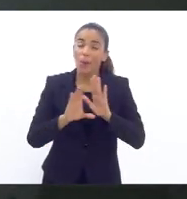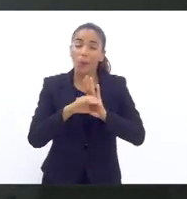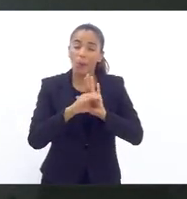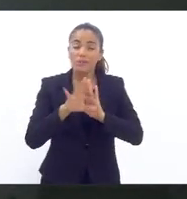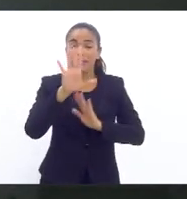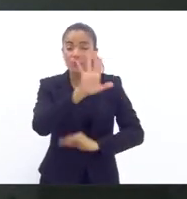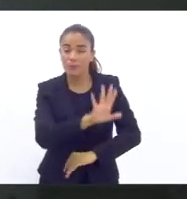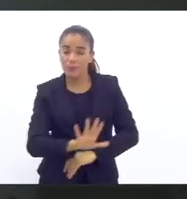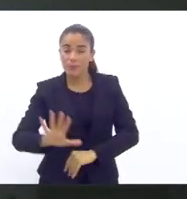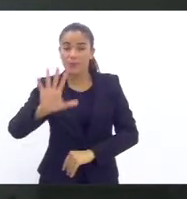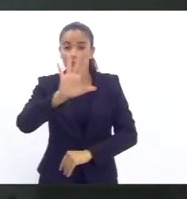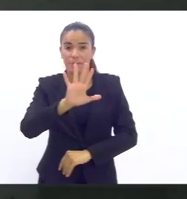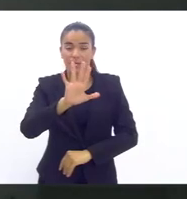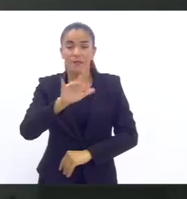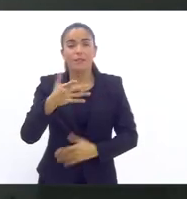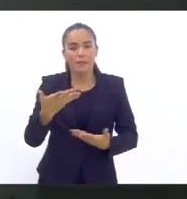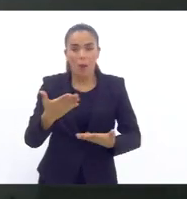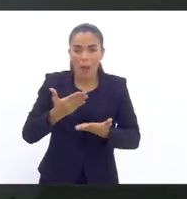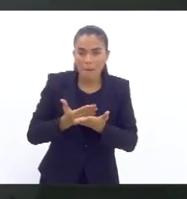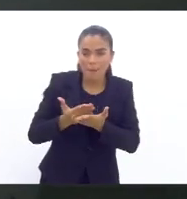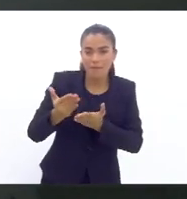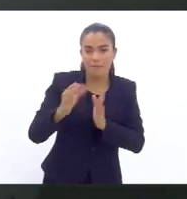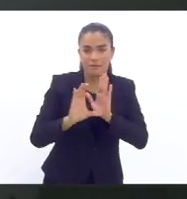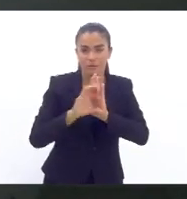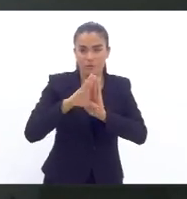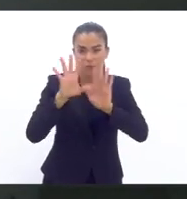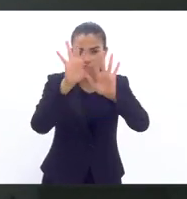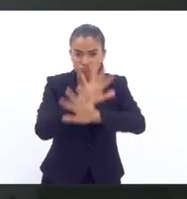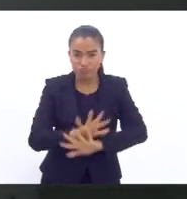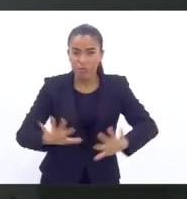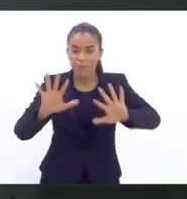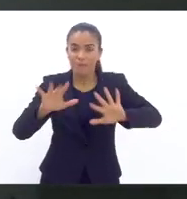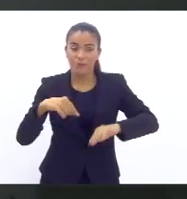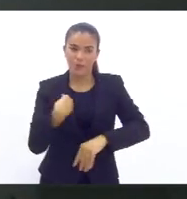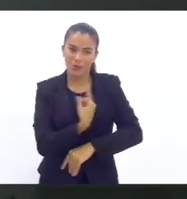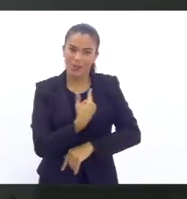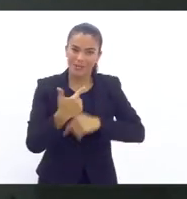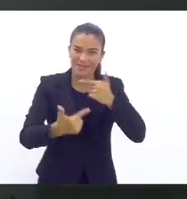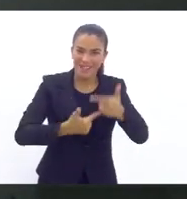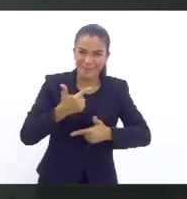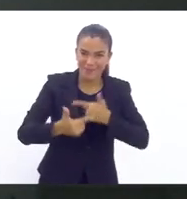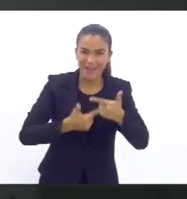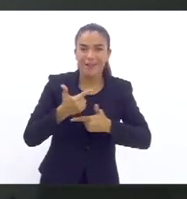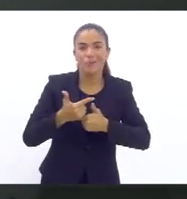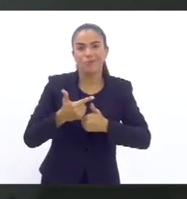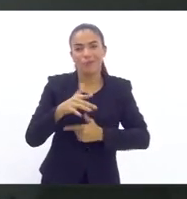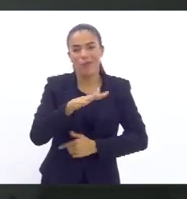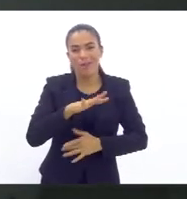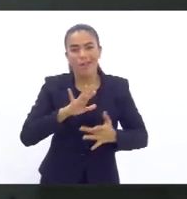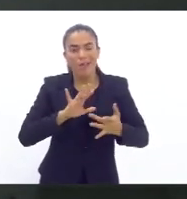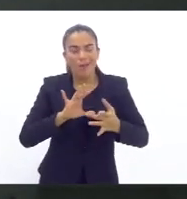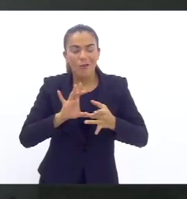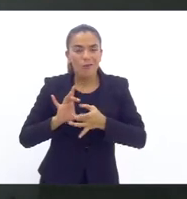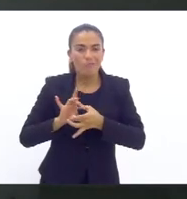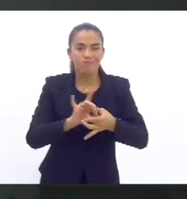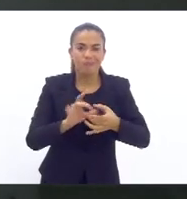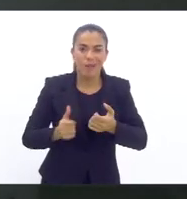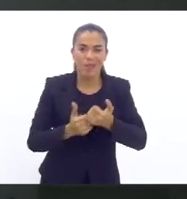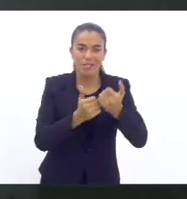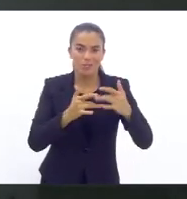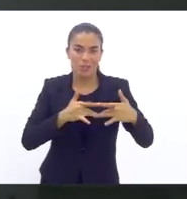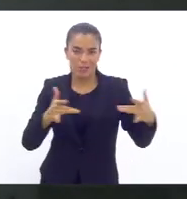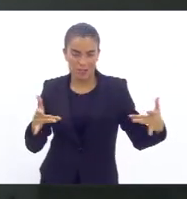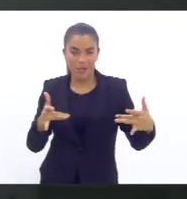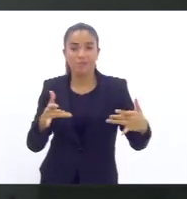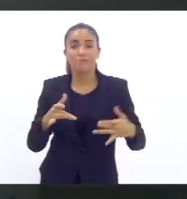subjetivo então é a partir desse conceito subjetivo que também que a gente que trabalha com redução de danos há anos que a gente trabalha porque a gente